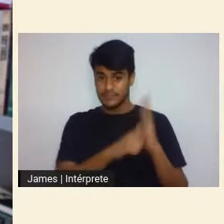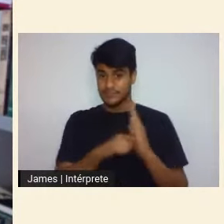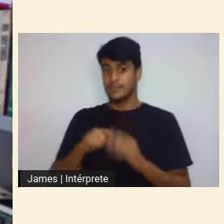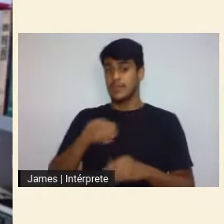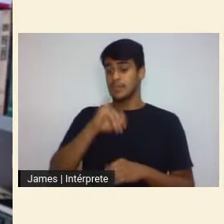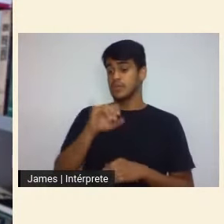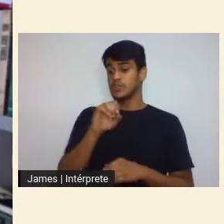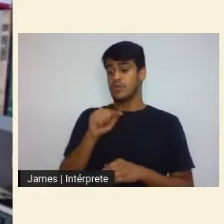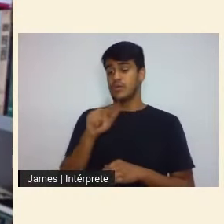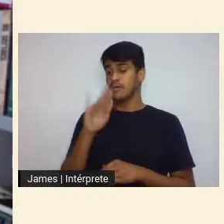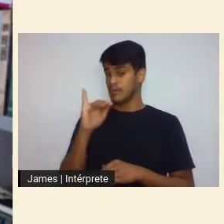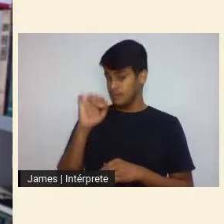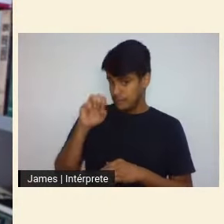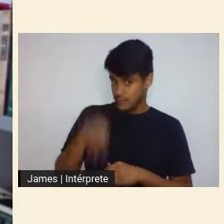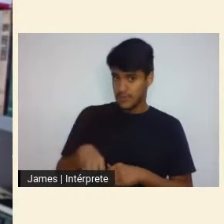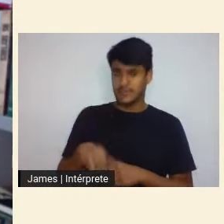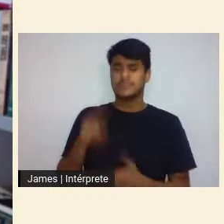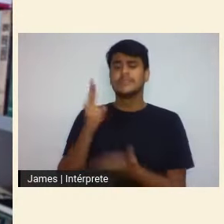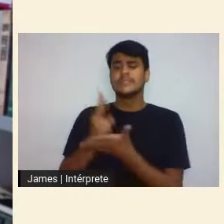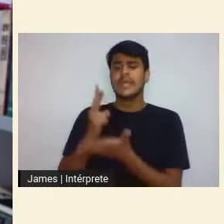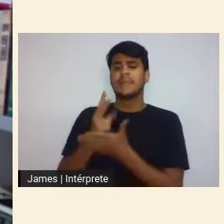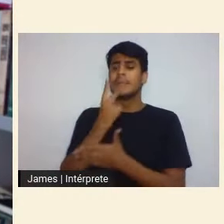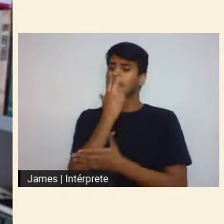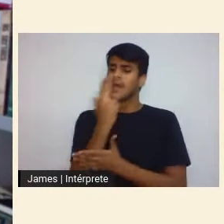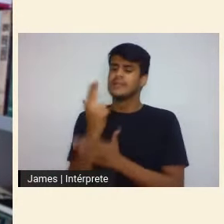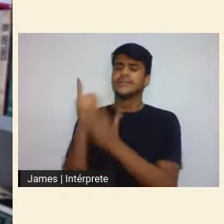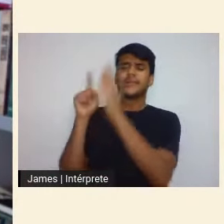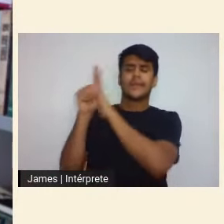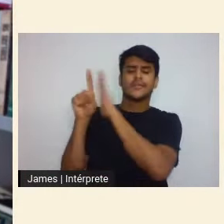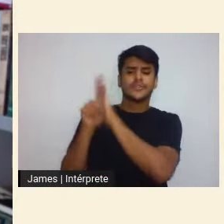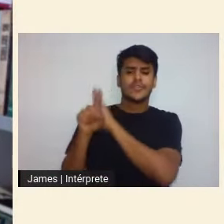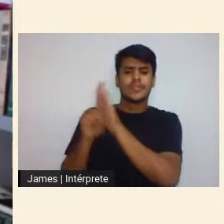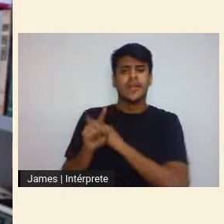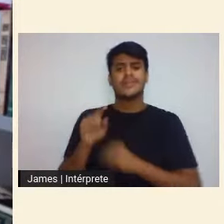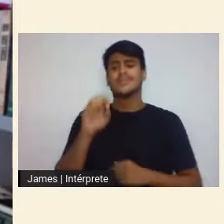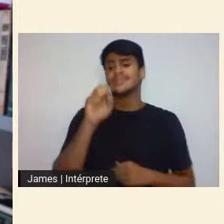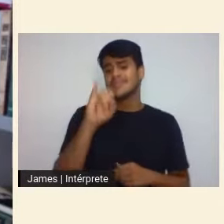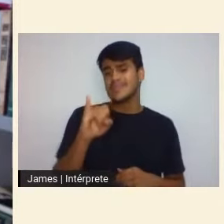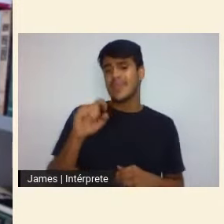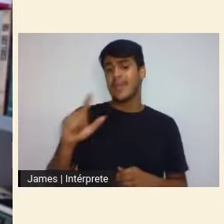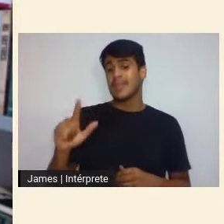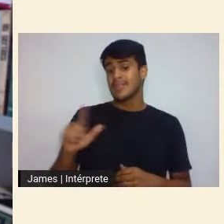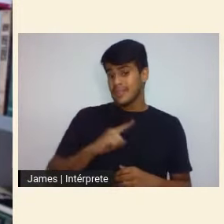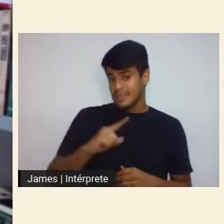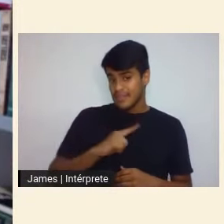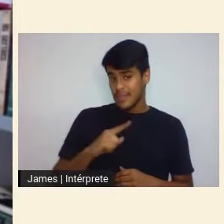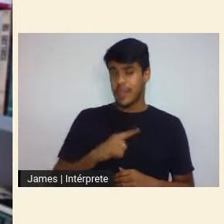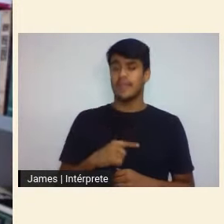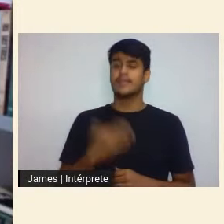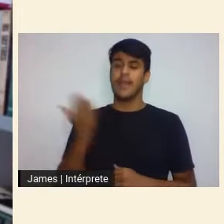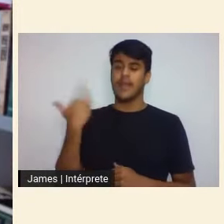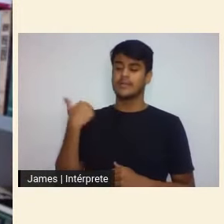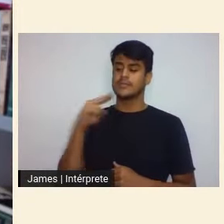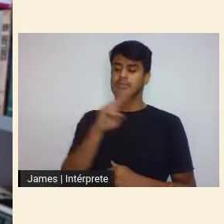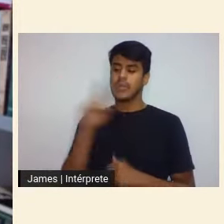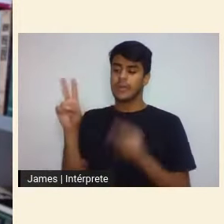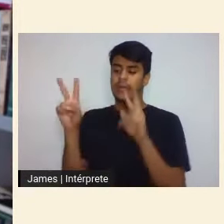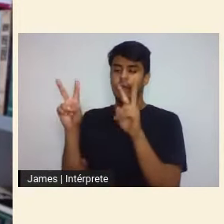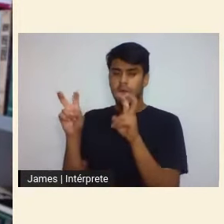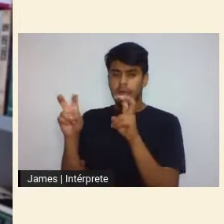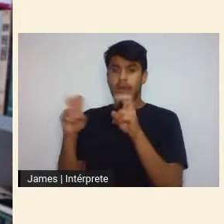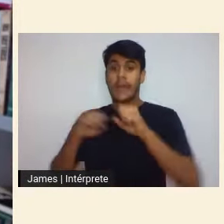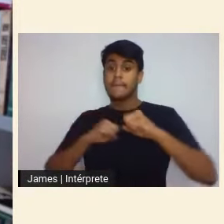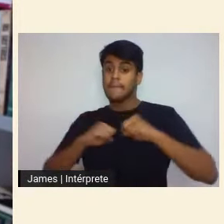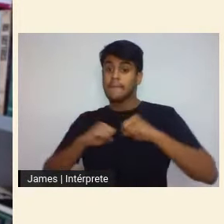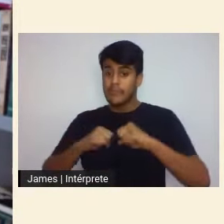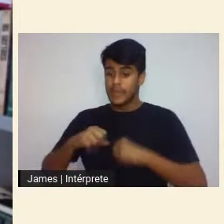como sempre, questionava a existência do que Freire nomeava de movimento regionalista